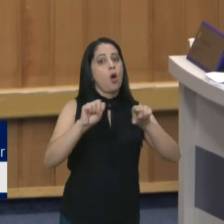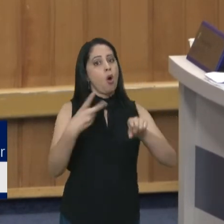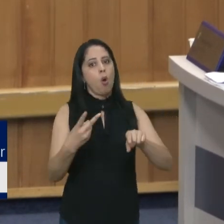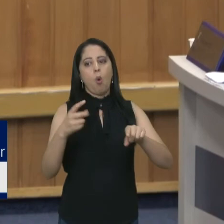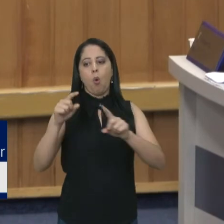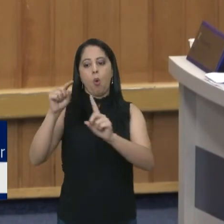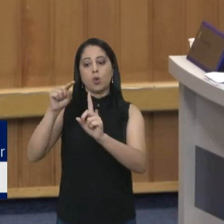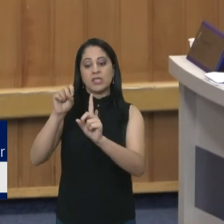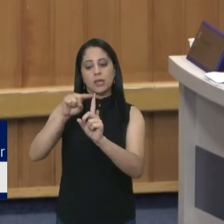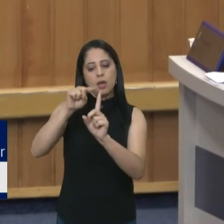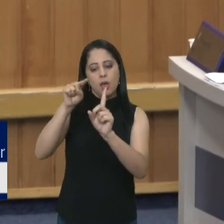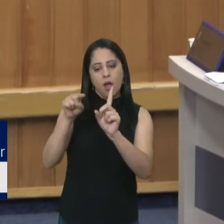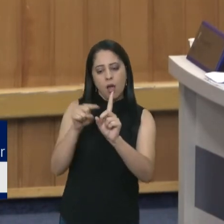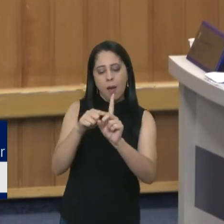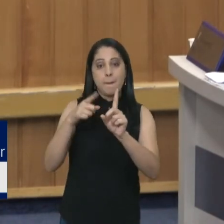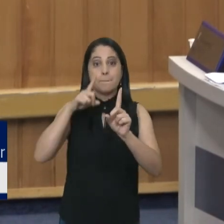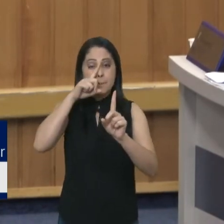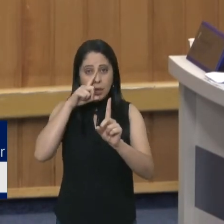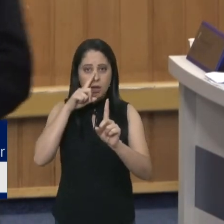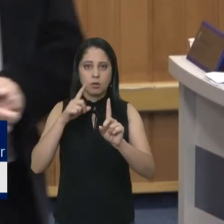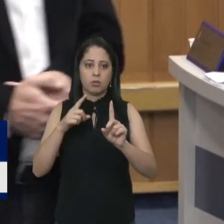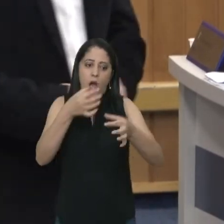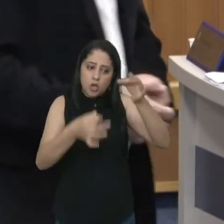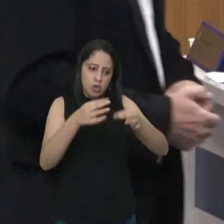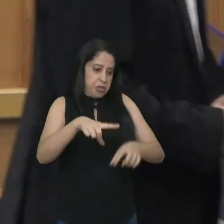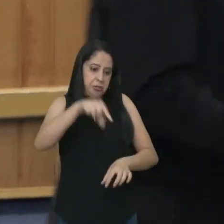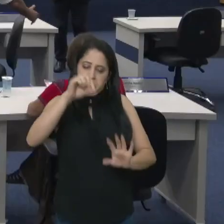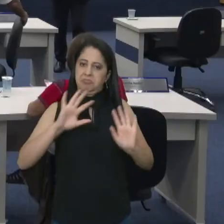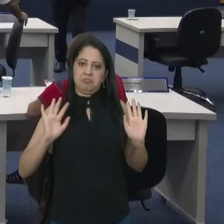mãe. Aí a justiça é que determina.